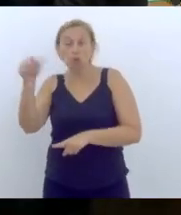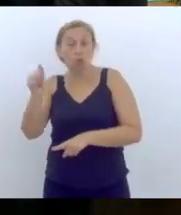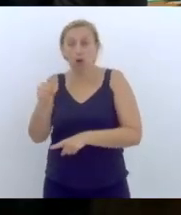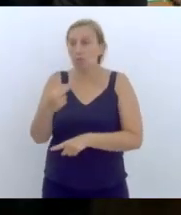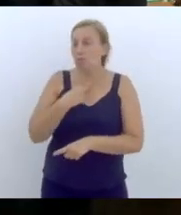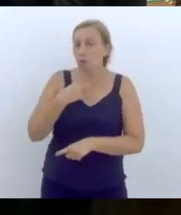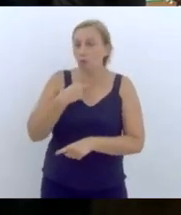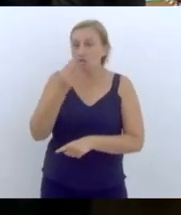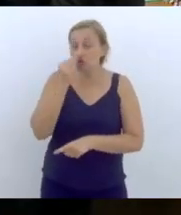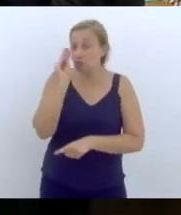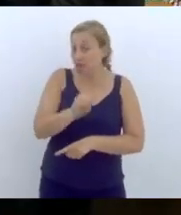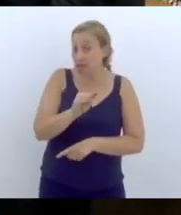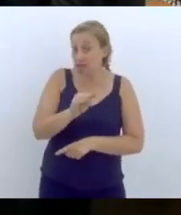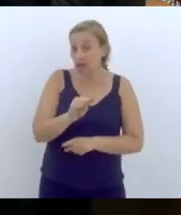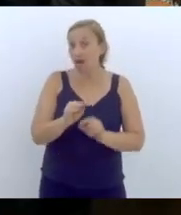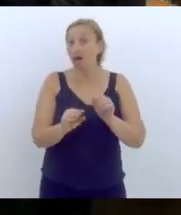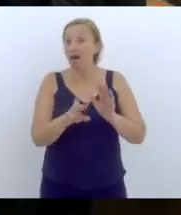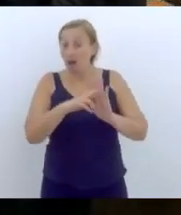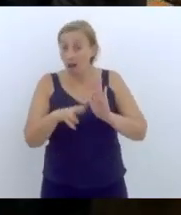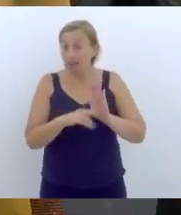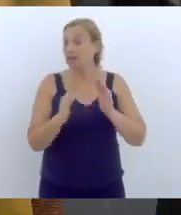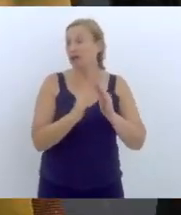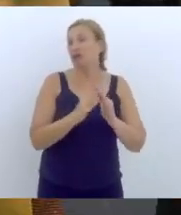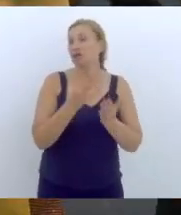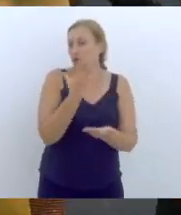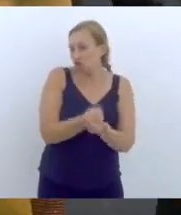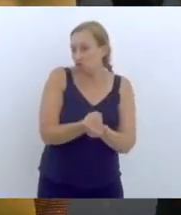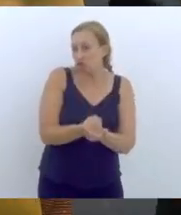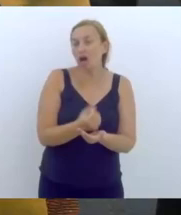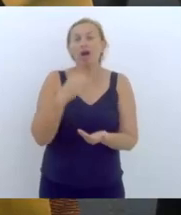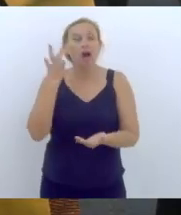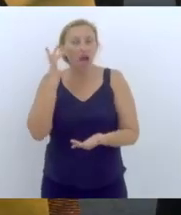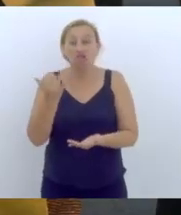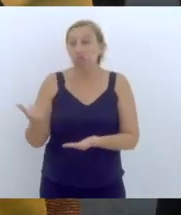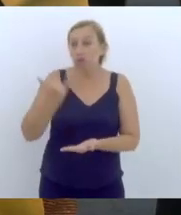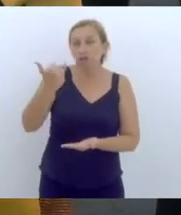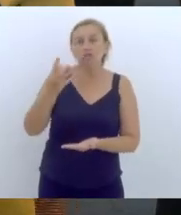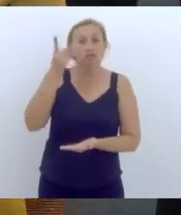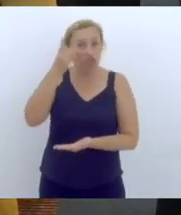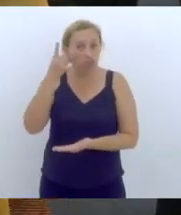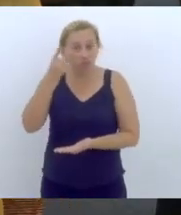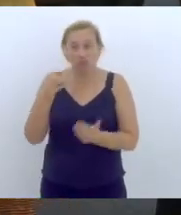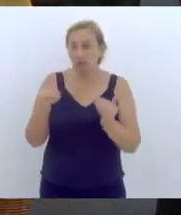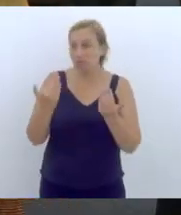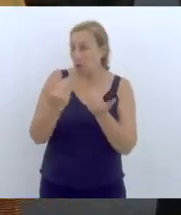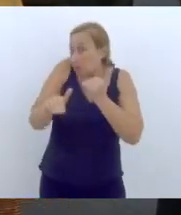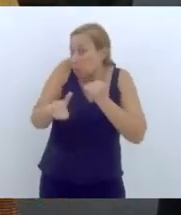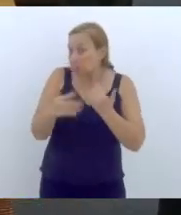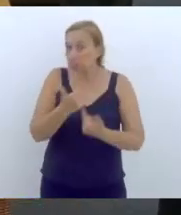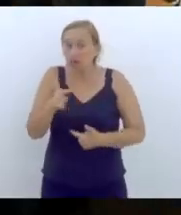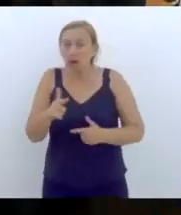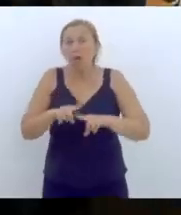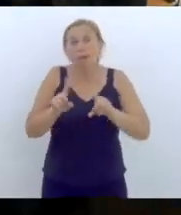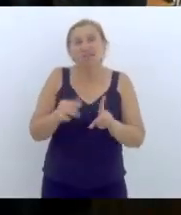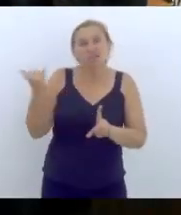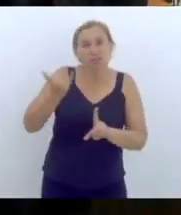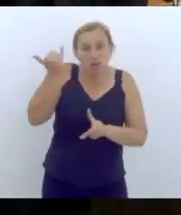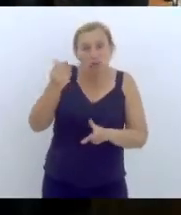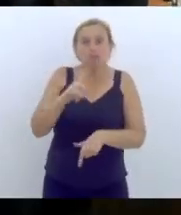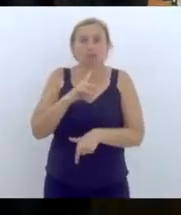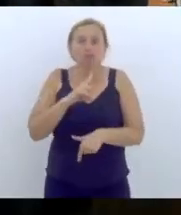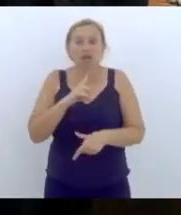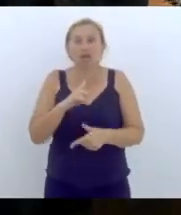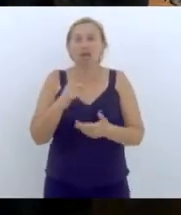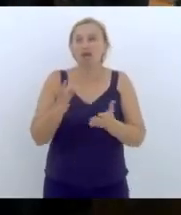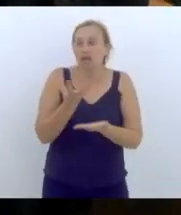né, desrespeitar o regimento. Só queria fazer esse registro. Acho legítimo os deputados não terem acordo, só acho que é importante a gente ter